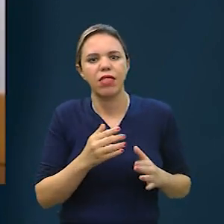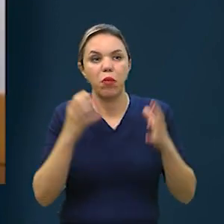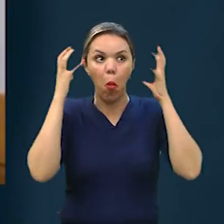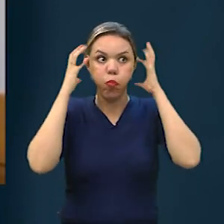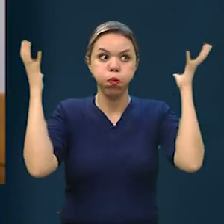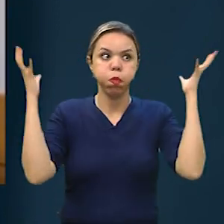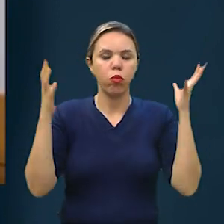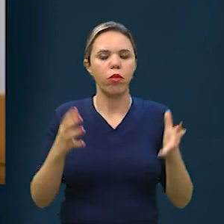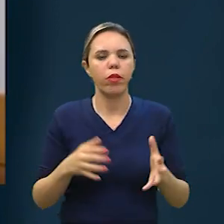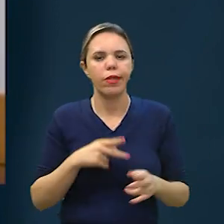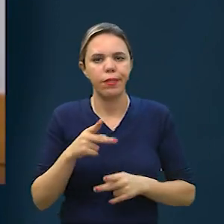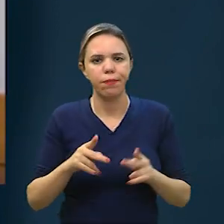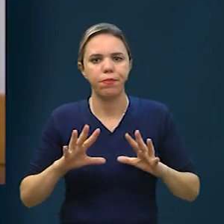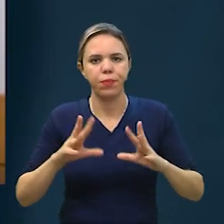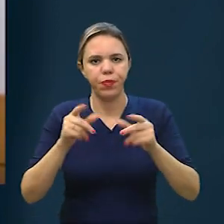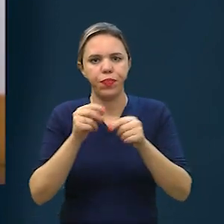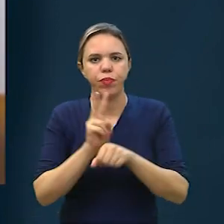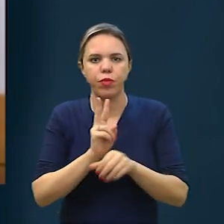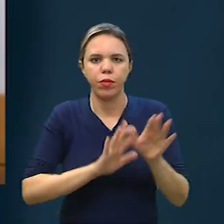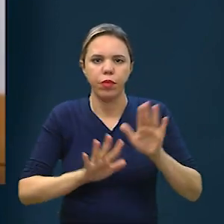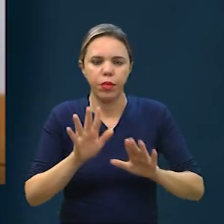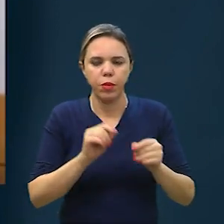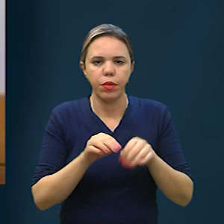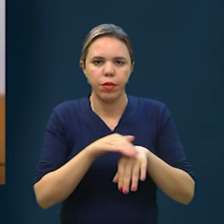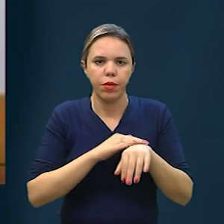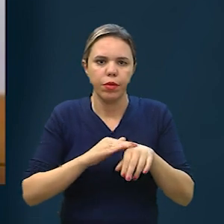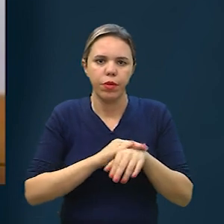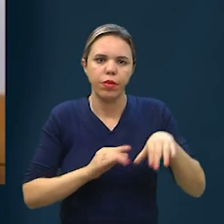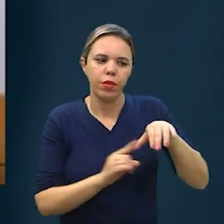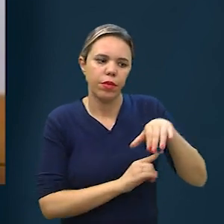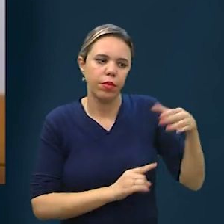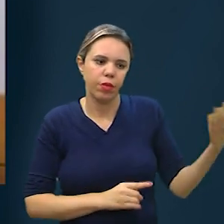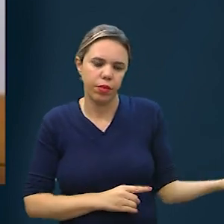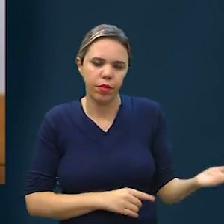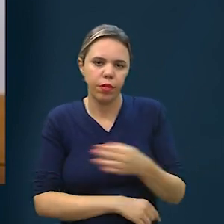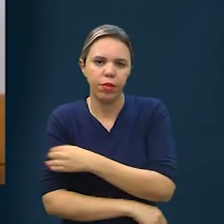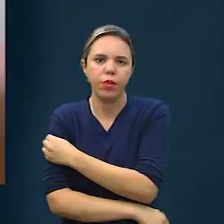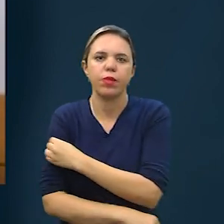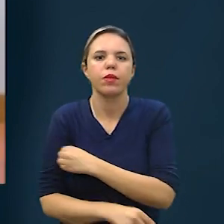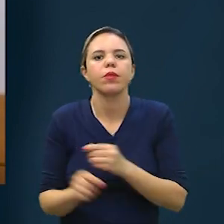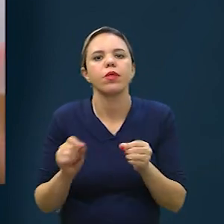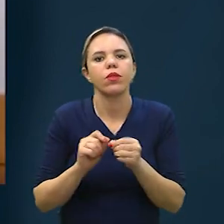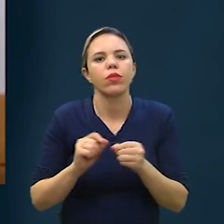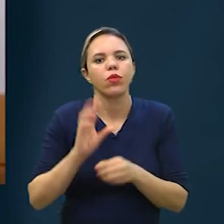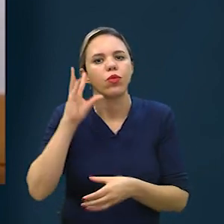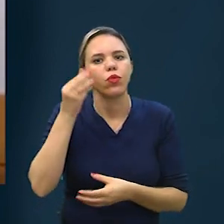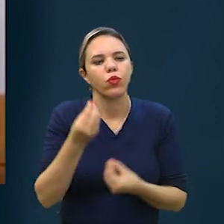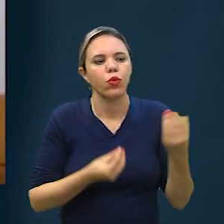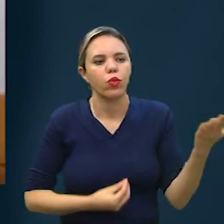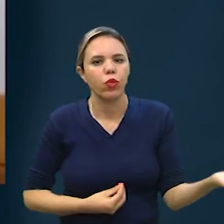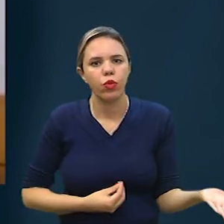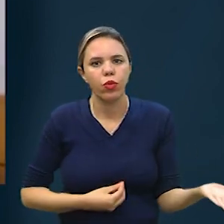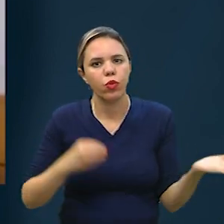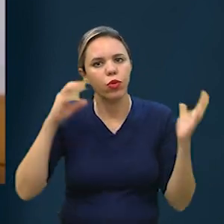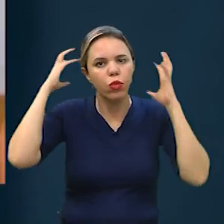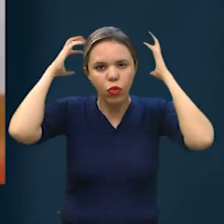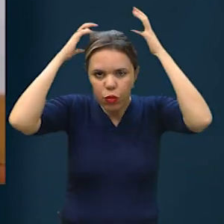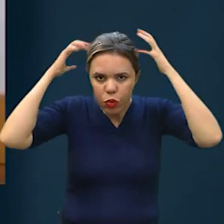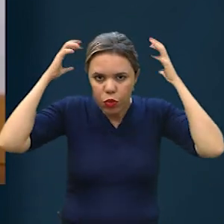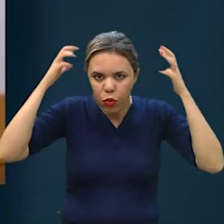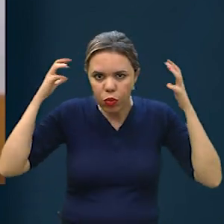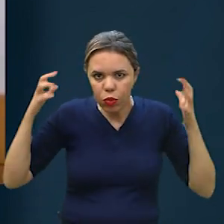muito armado. Então, a gente tem todo um cuidado para conversar com esse cliente e para fazê-lo entender que o